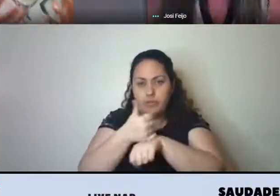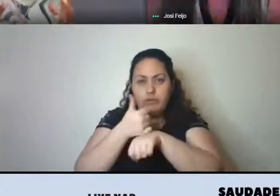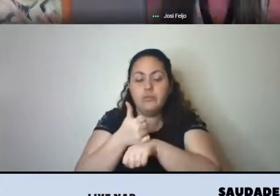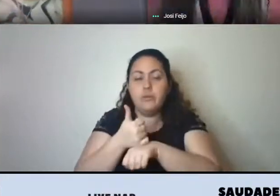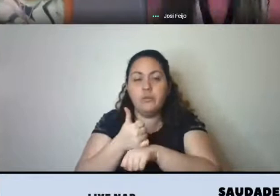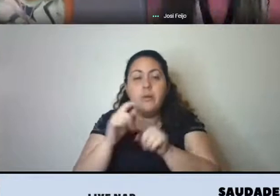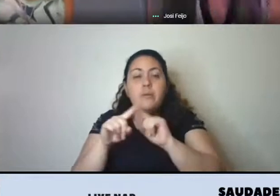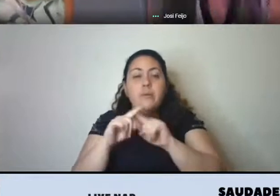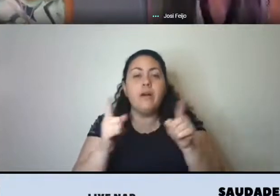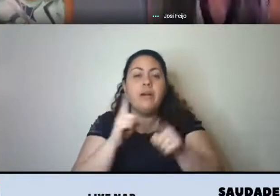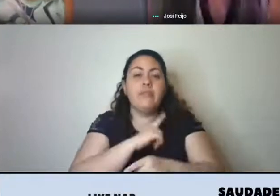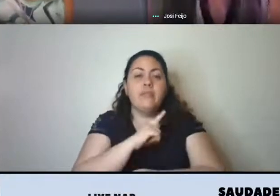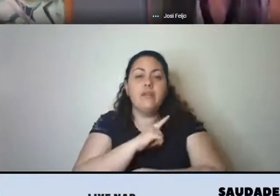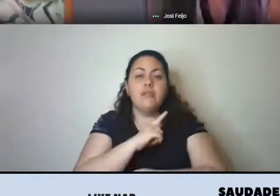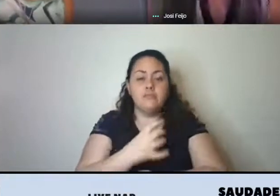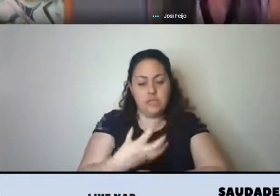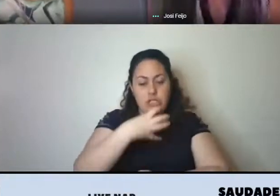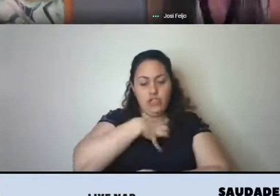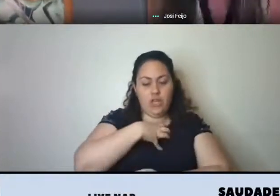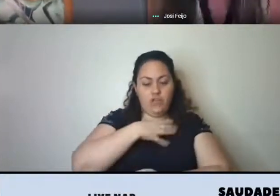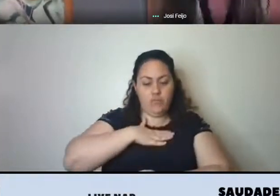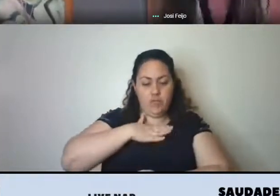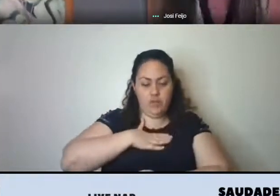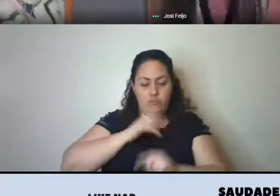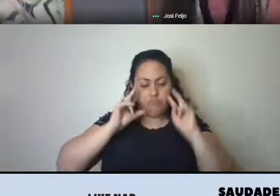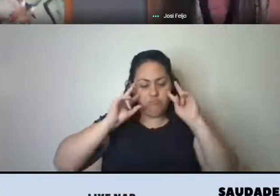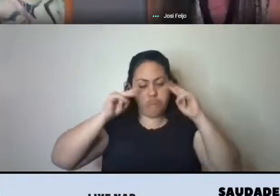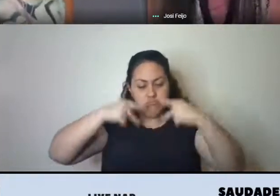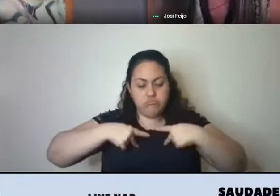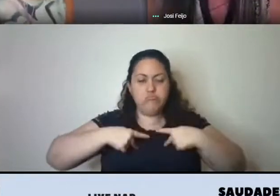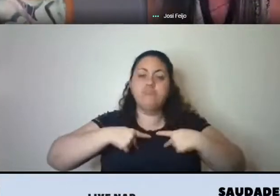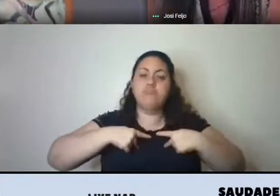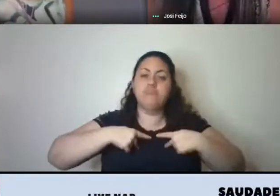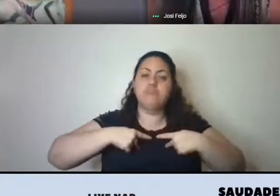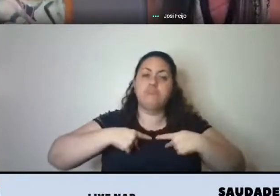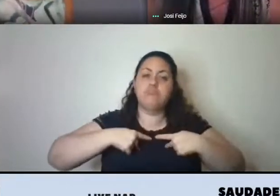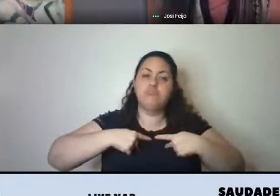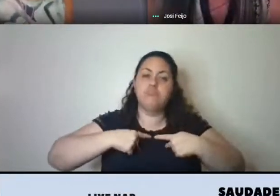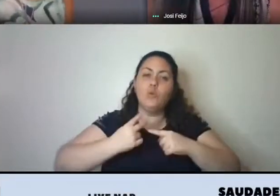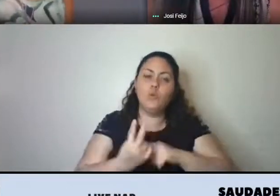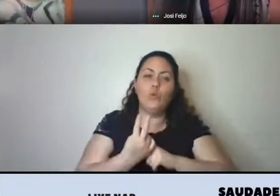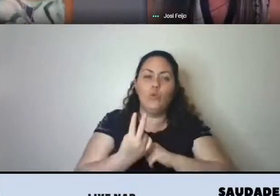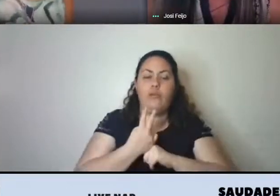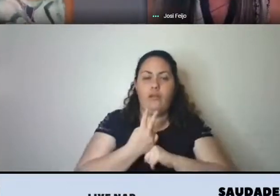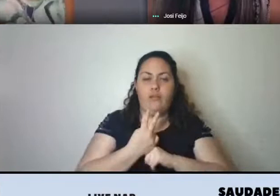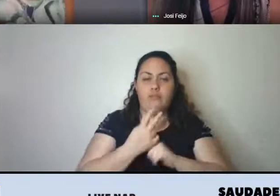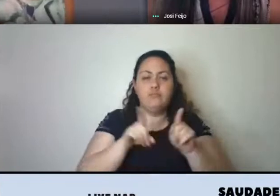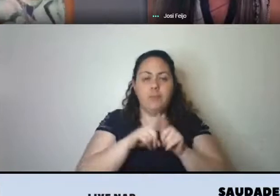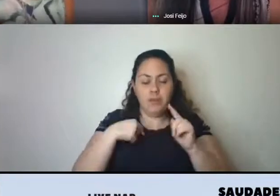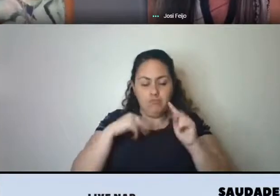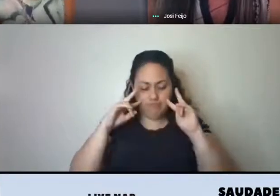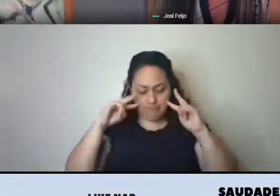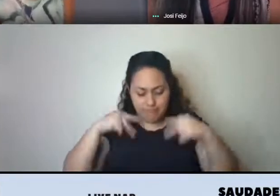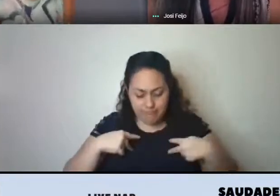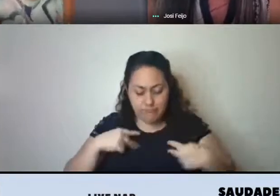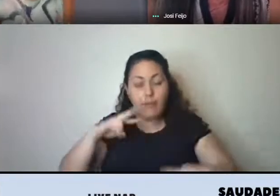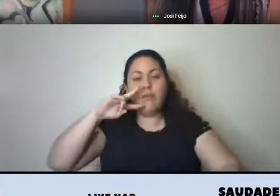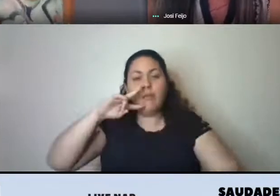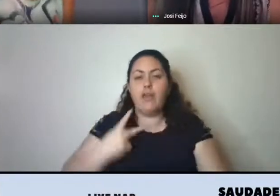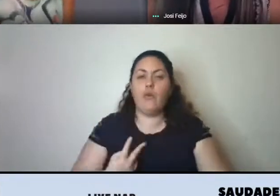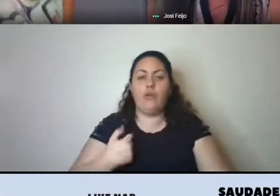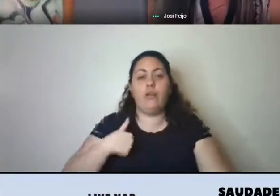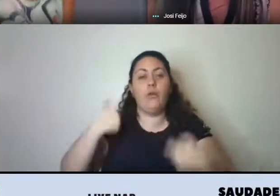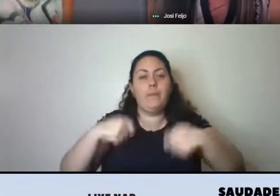olhar de acolhimento dos seus sentimentos e um olhar de reconhecimento do que é possível fazer